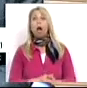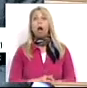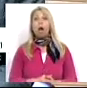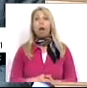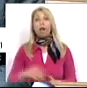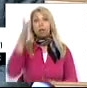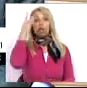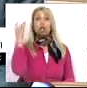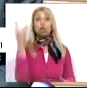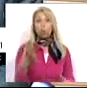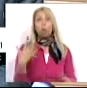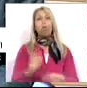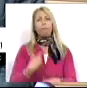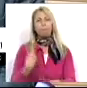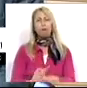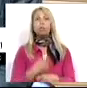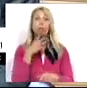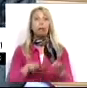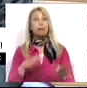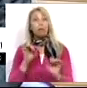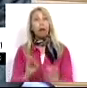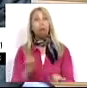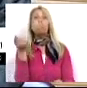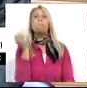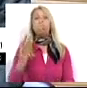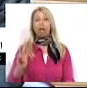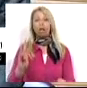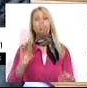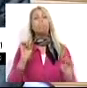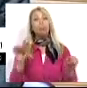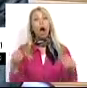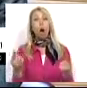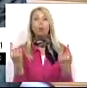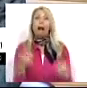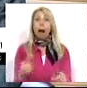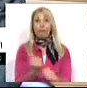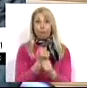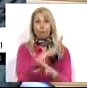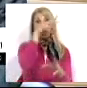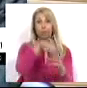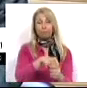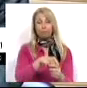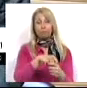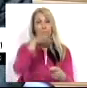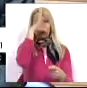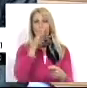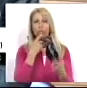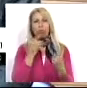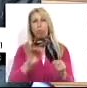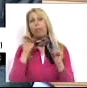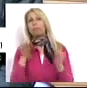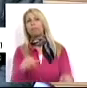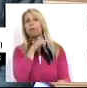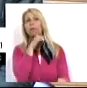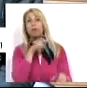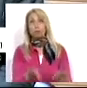Distrital de Setúbal ou até a Assembleia Distrital de Beja. E há outras que continuam a ter trabalhadores a seu cargo e que o Governo não pode ser indiferente,